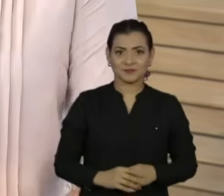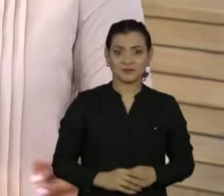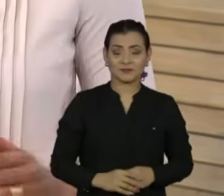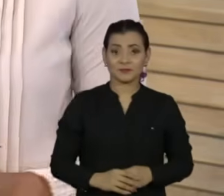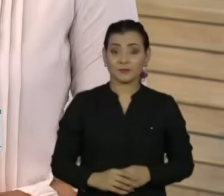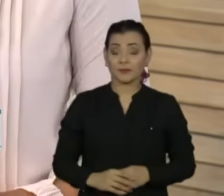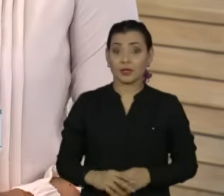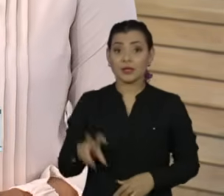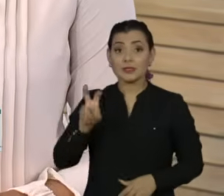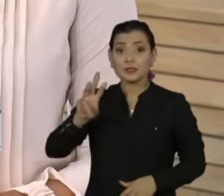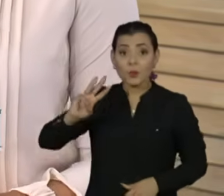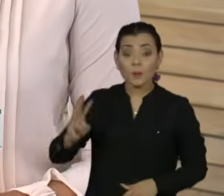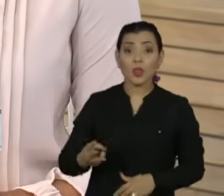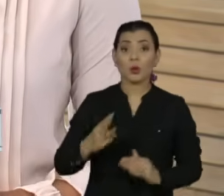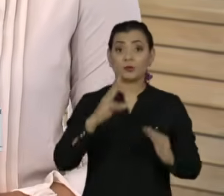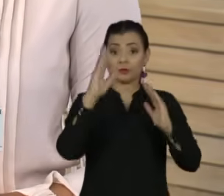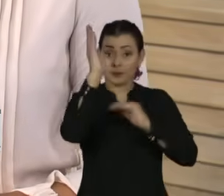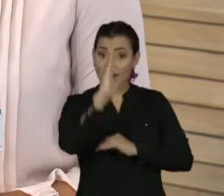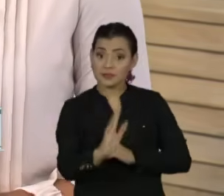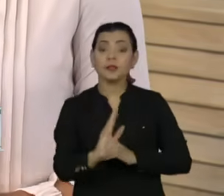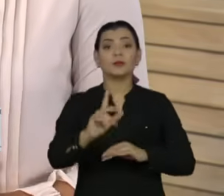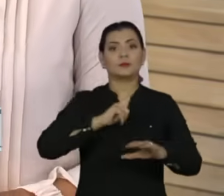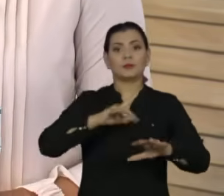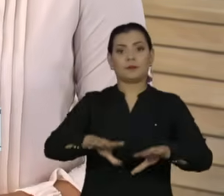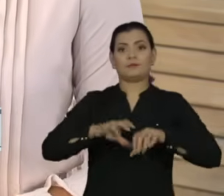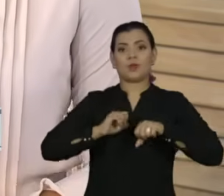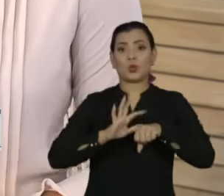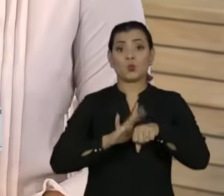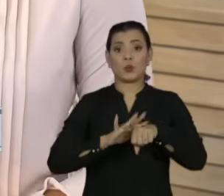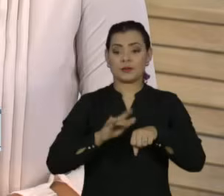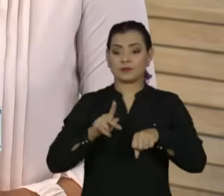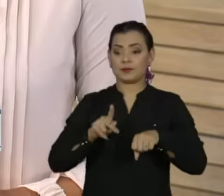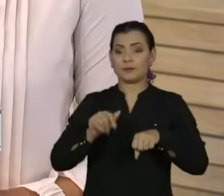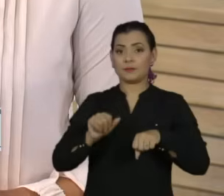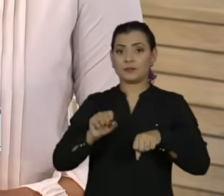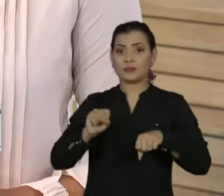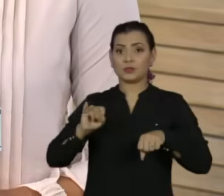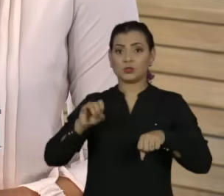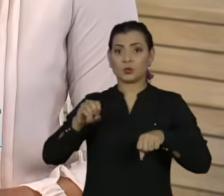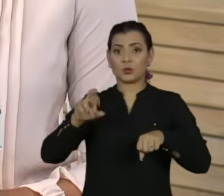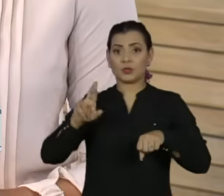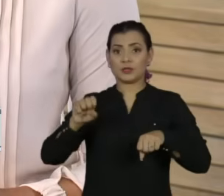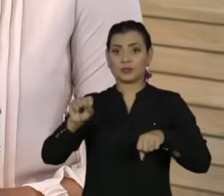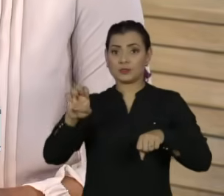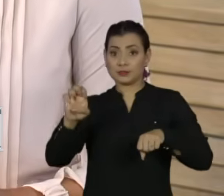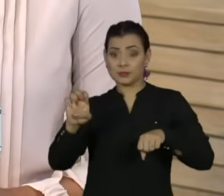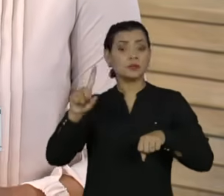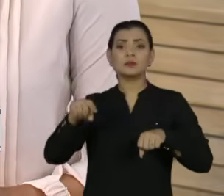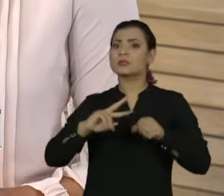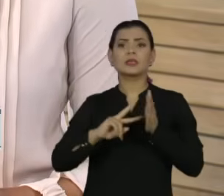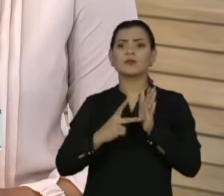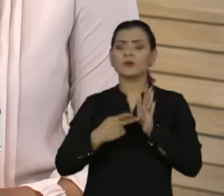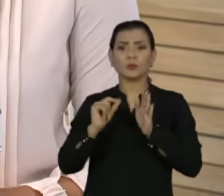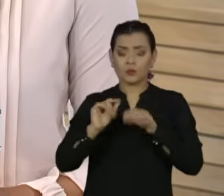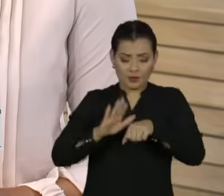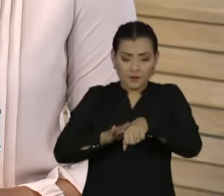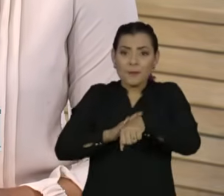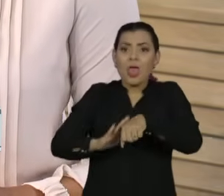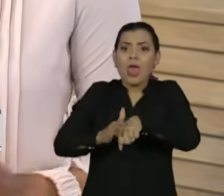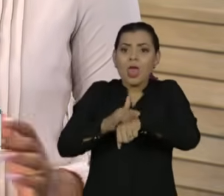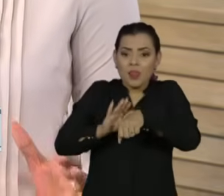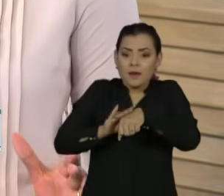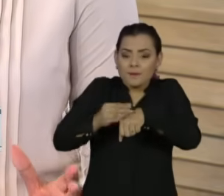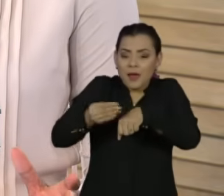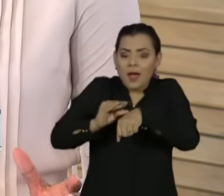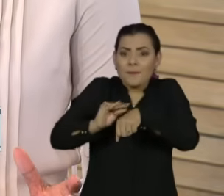Cerca de 5 milhões de brasileiros são portadores de psoríase. A doença causa inflamação e escamação na pele